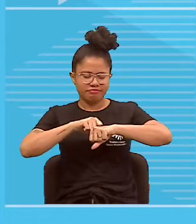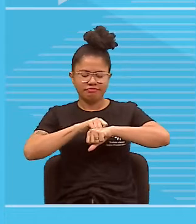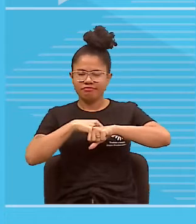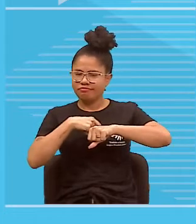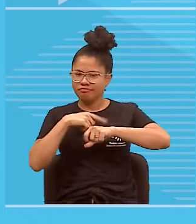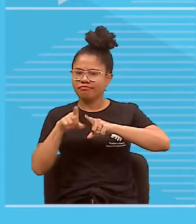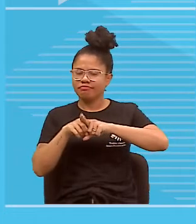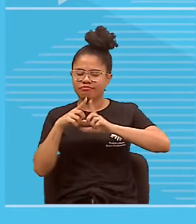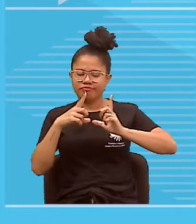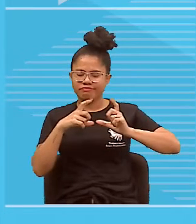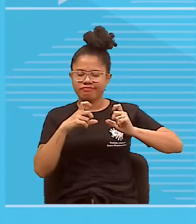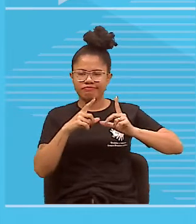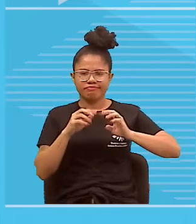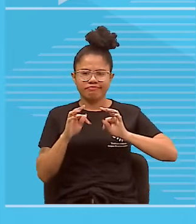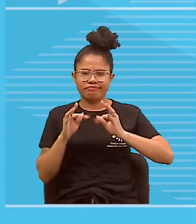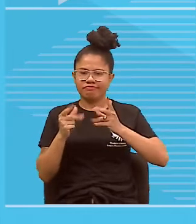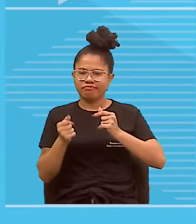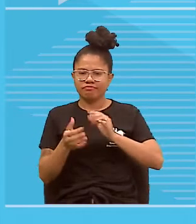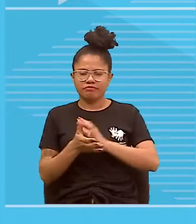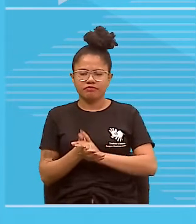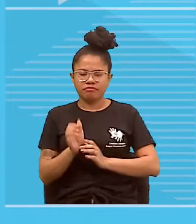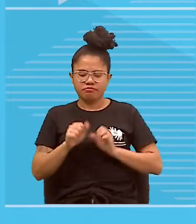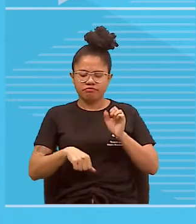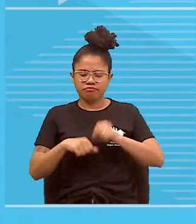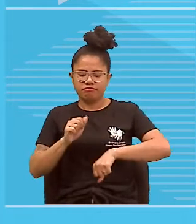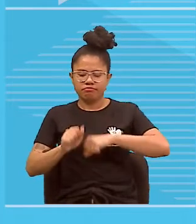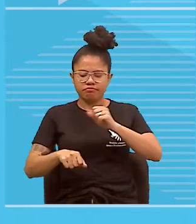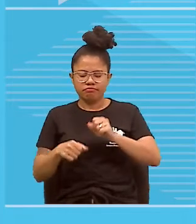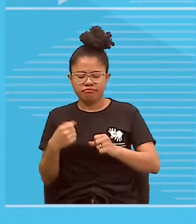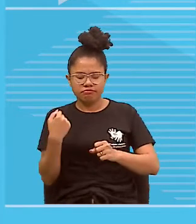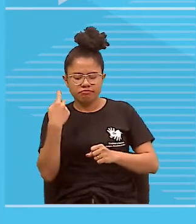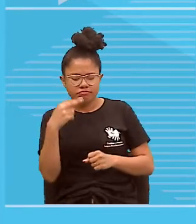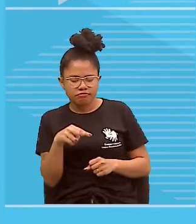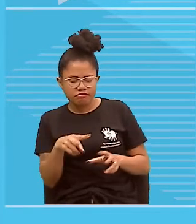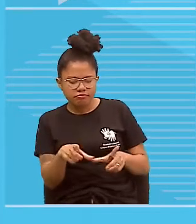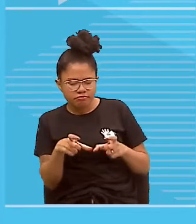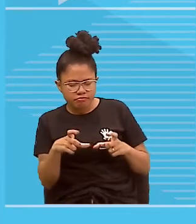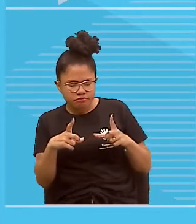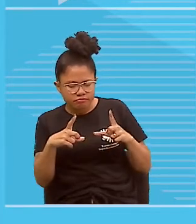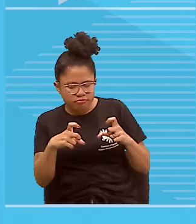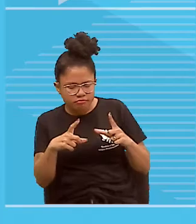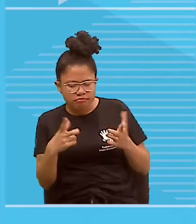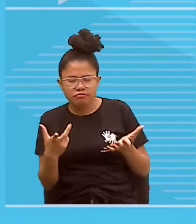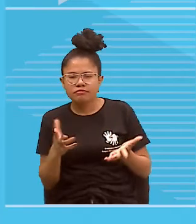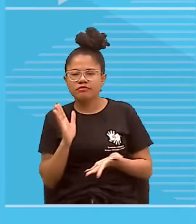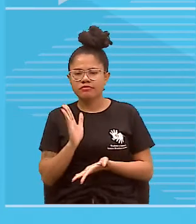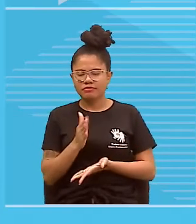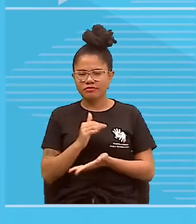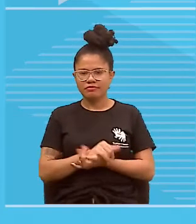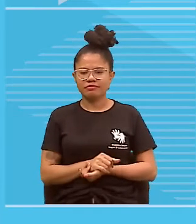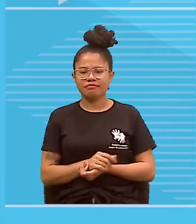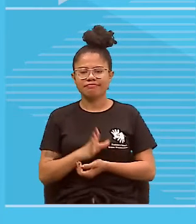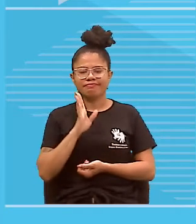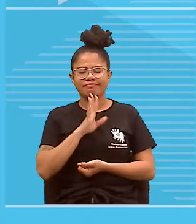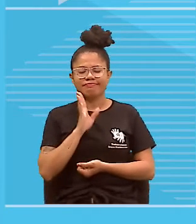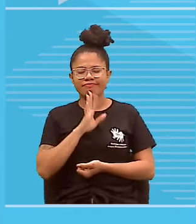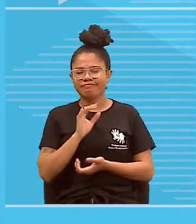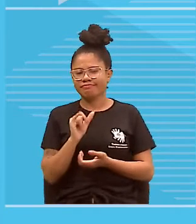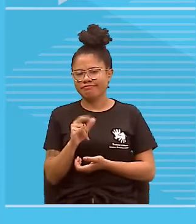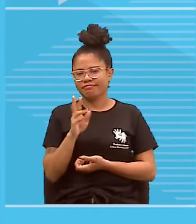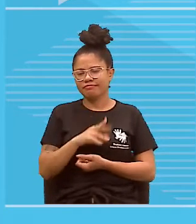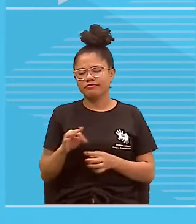sementes com Conchas tudo isso pegadas como eu já disse então é incrível né Será através da tecnologia